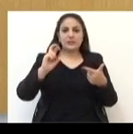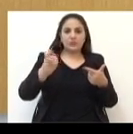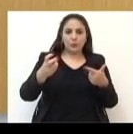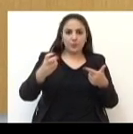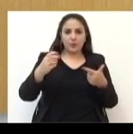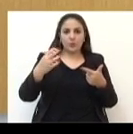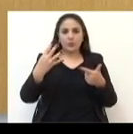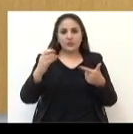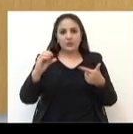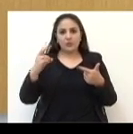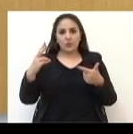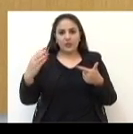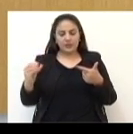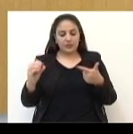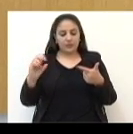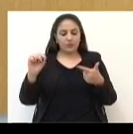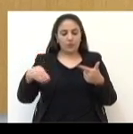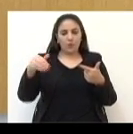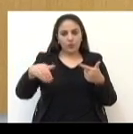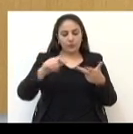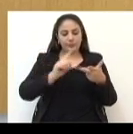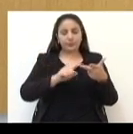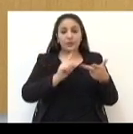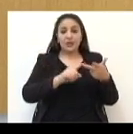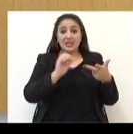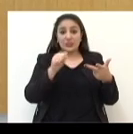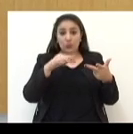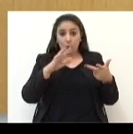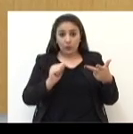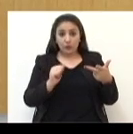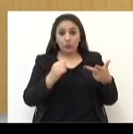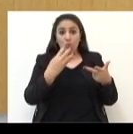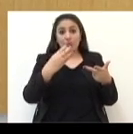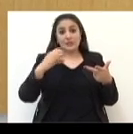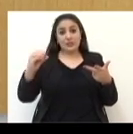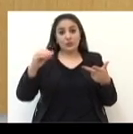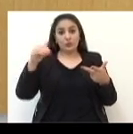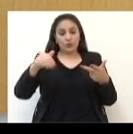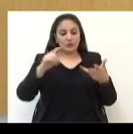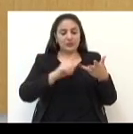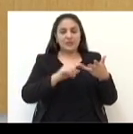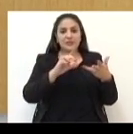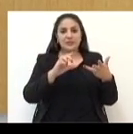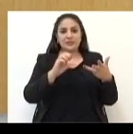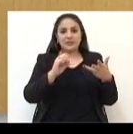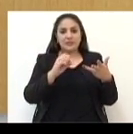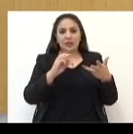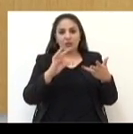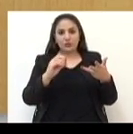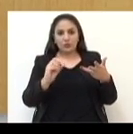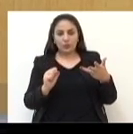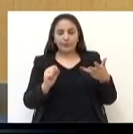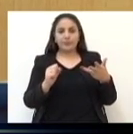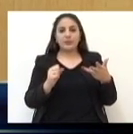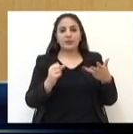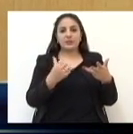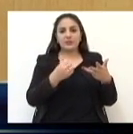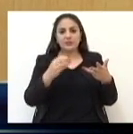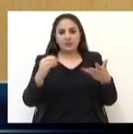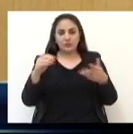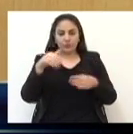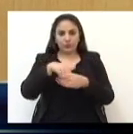5.440 votos, Professor Antônio, 700 votos e Celso Dalberto, 627 votos.